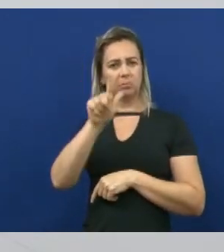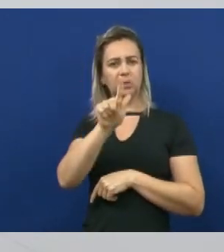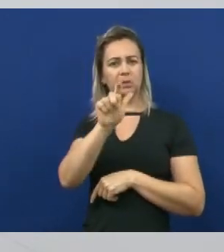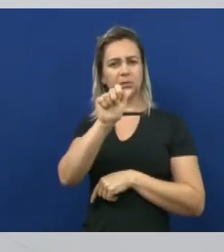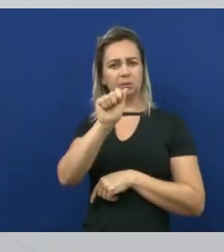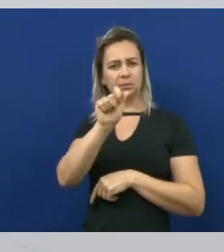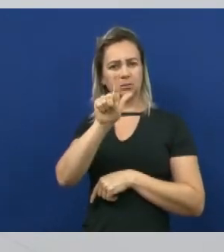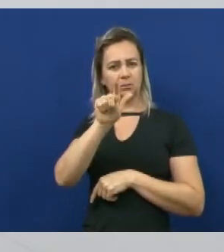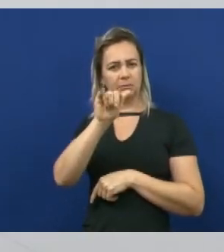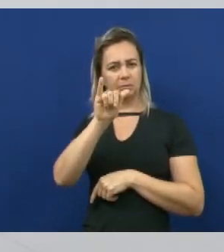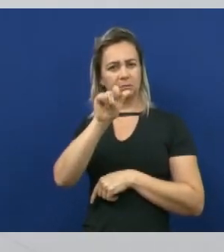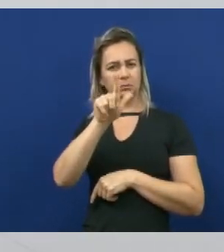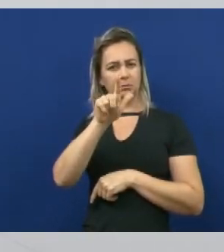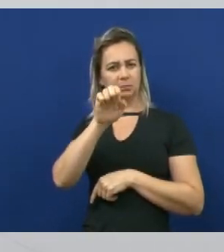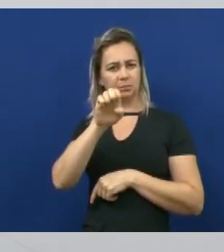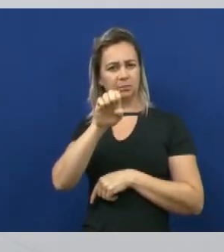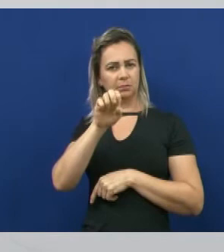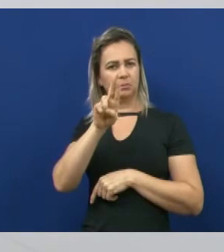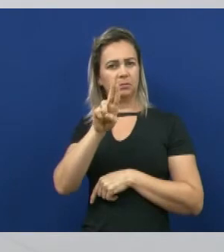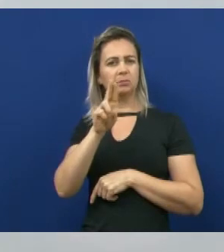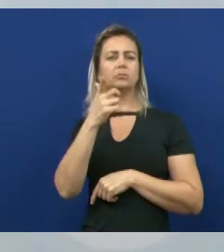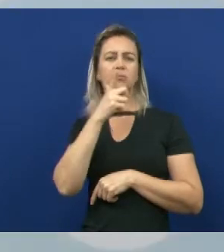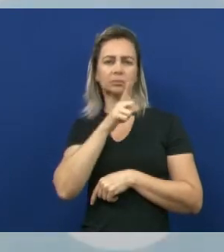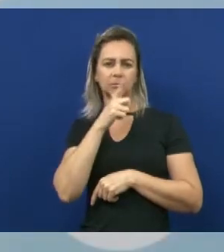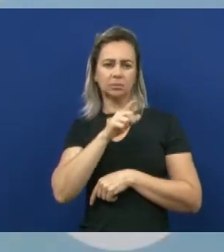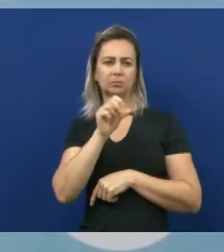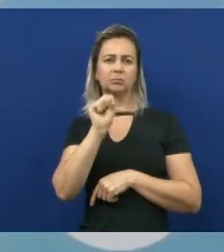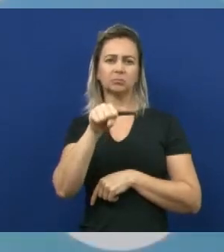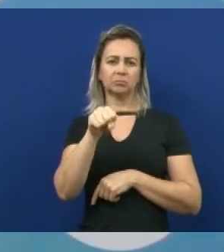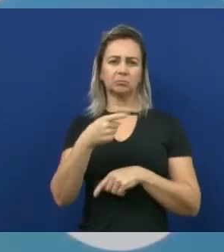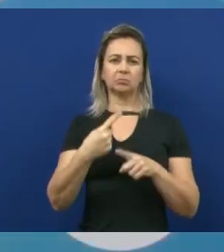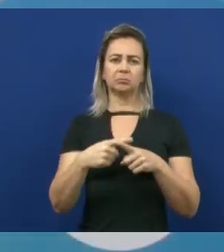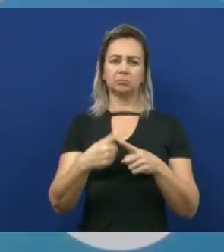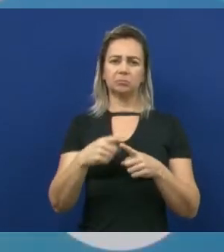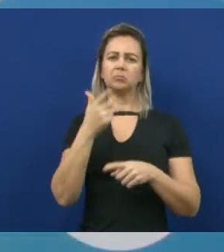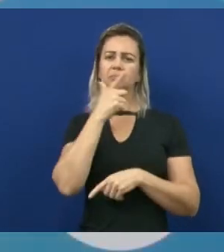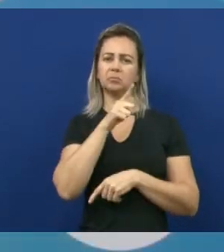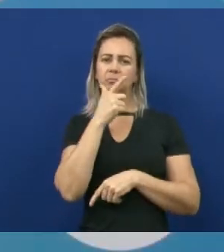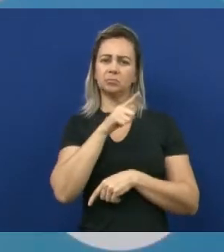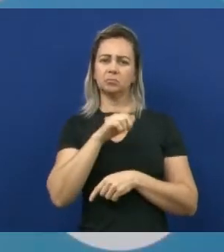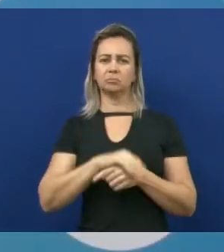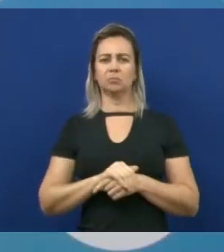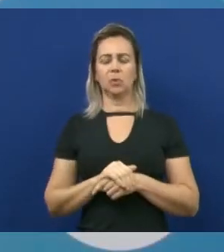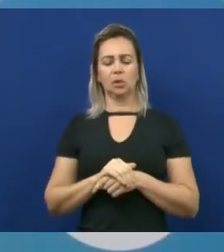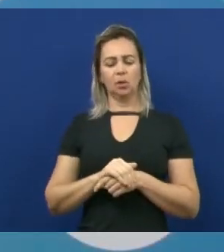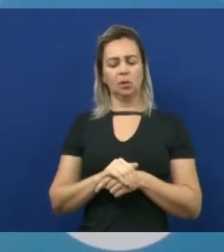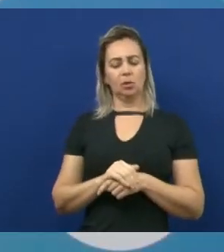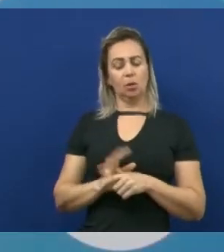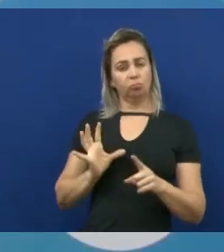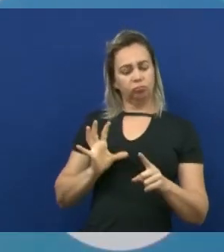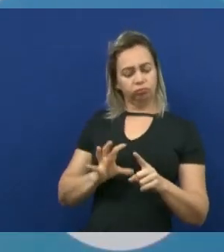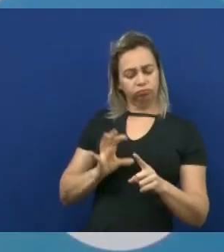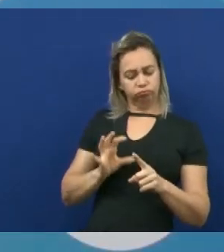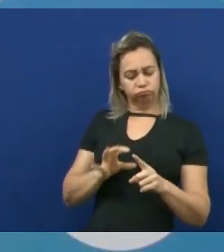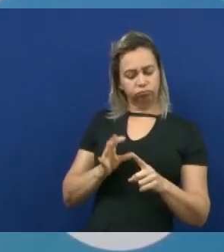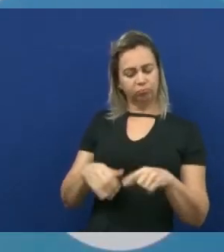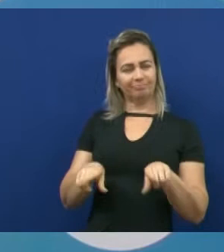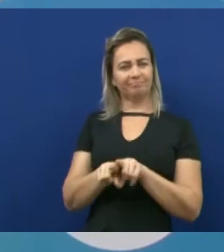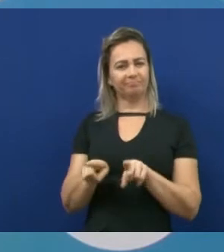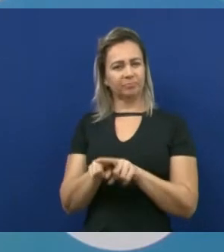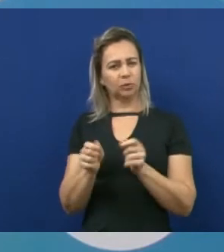criar uma ruptura aí, uma ruptura interessante, porque ele conseguiu, inclusive, influenciar algumas pessoas do clero da